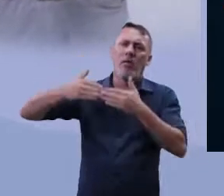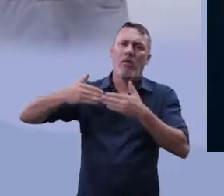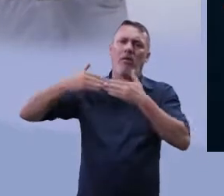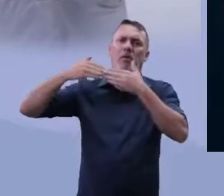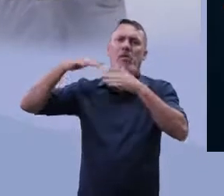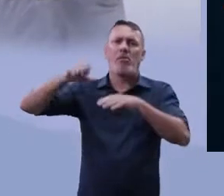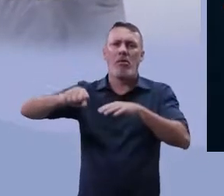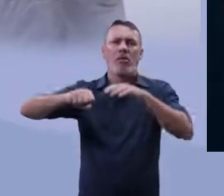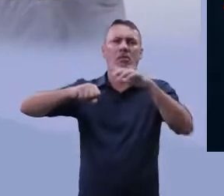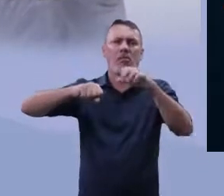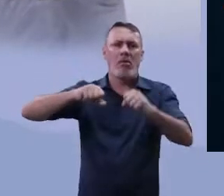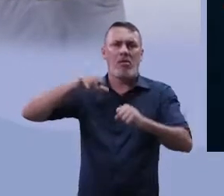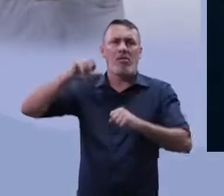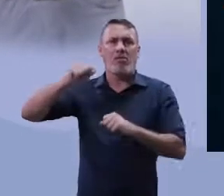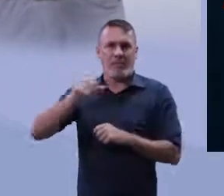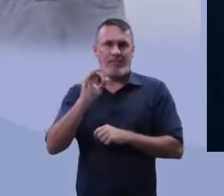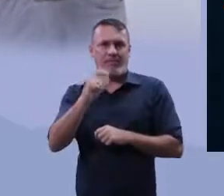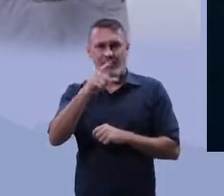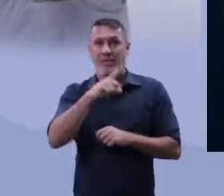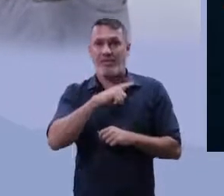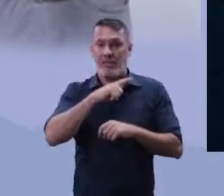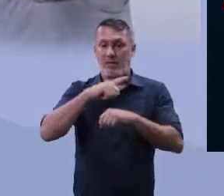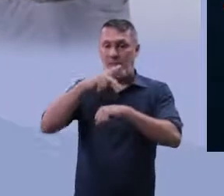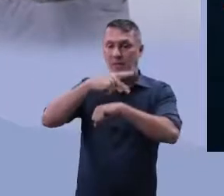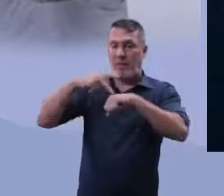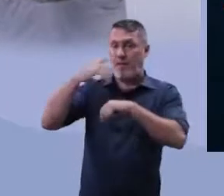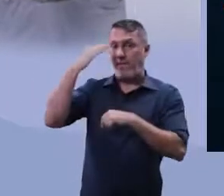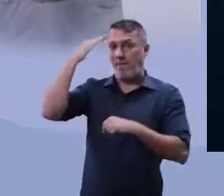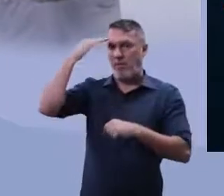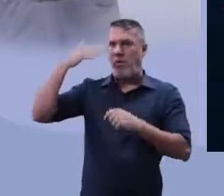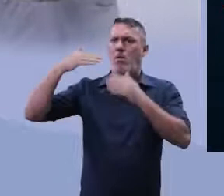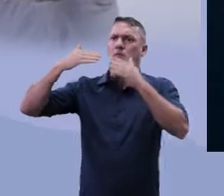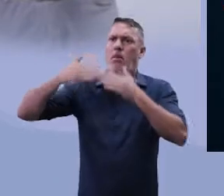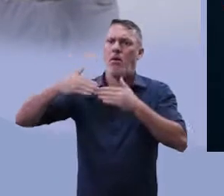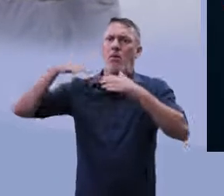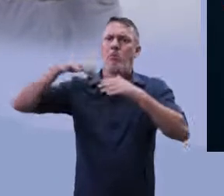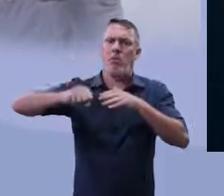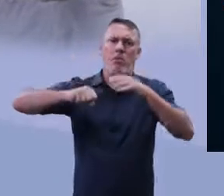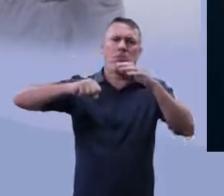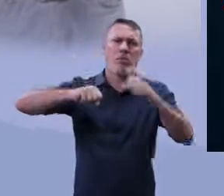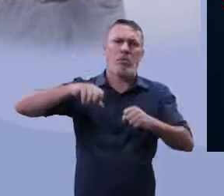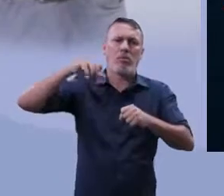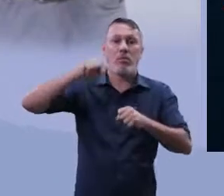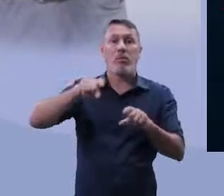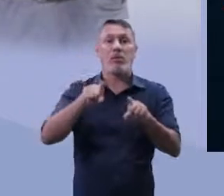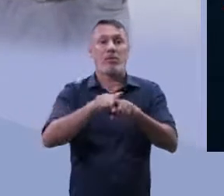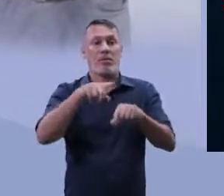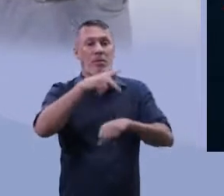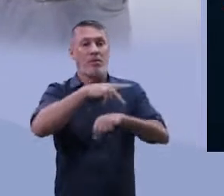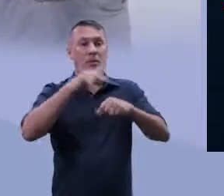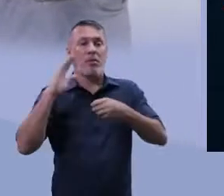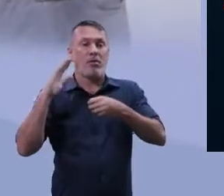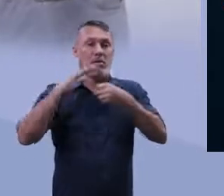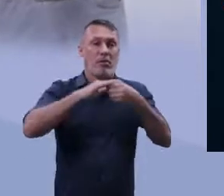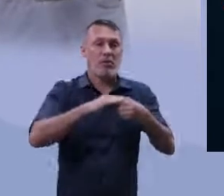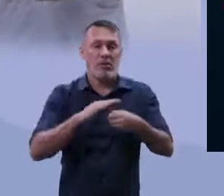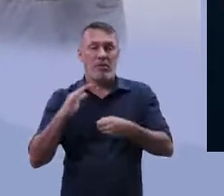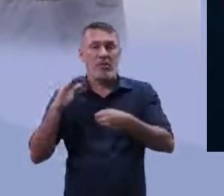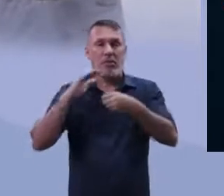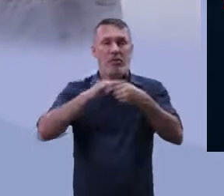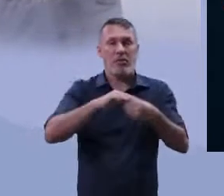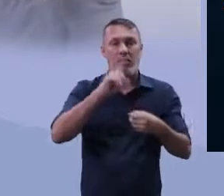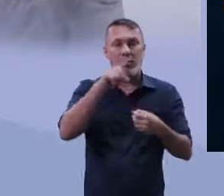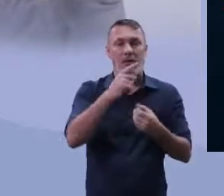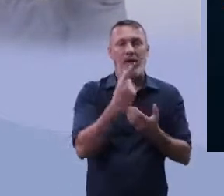nós tínhamos os países que eram colonizadores e os países que eram colonizados. E aí, isso daí eram os primórdios